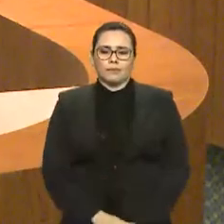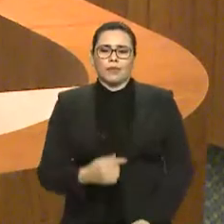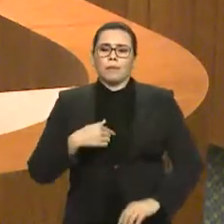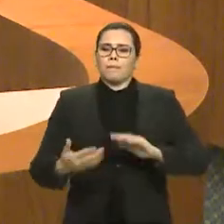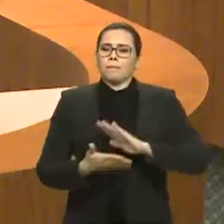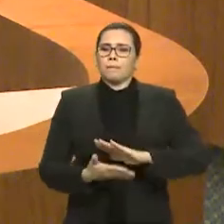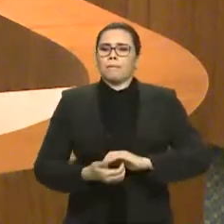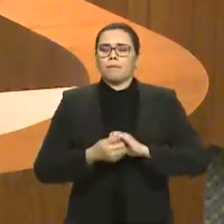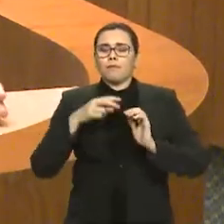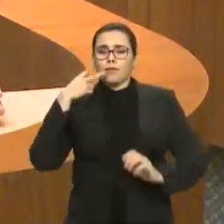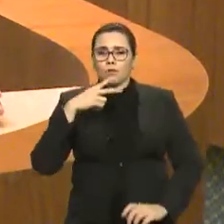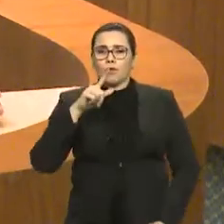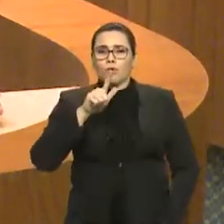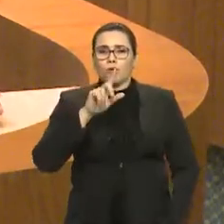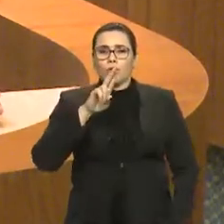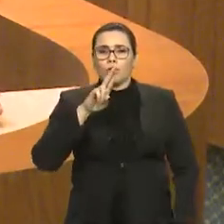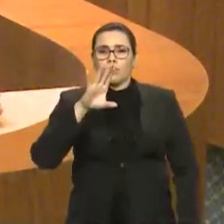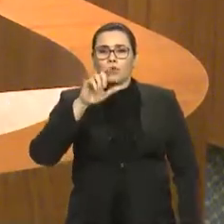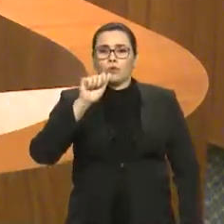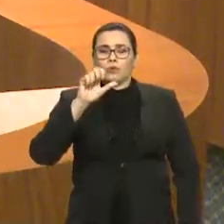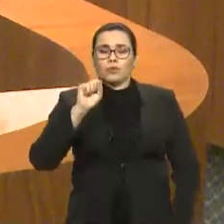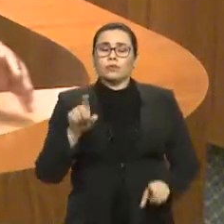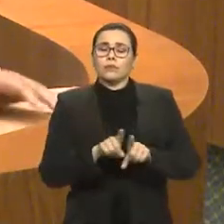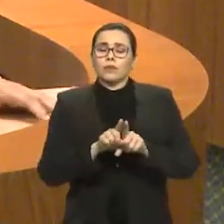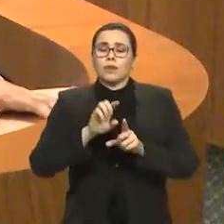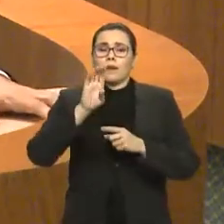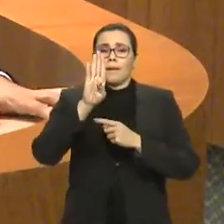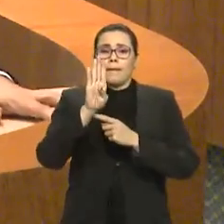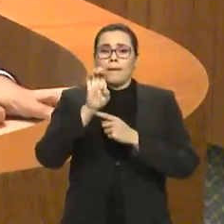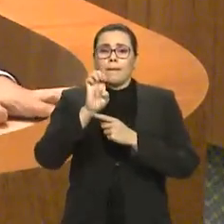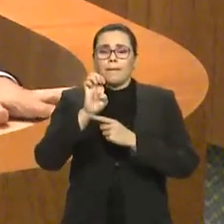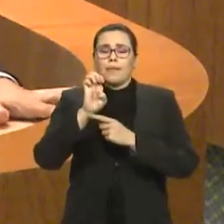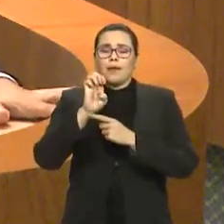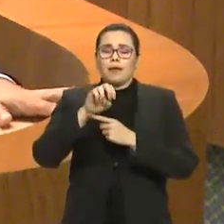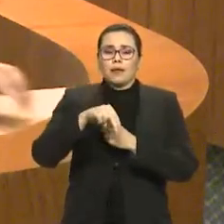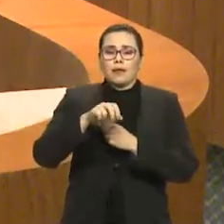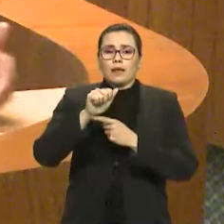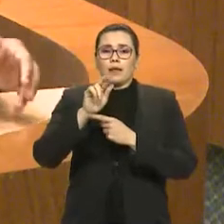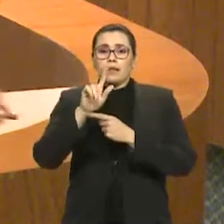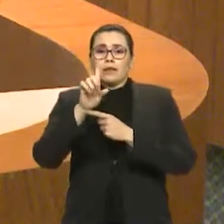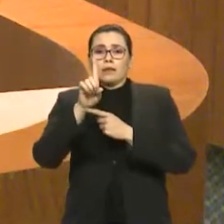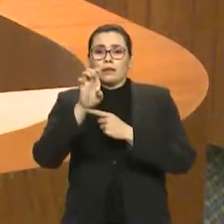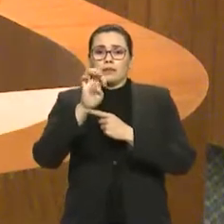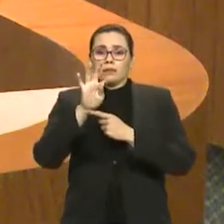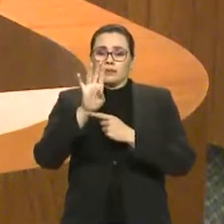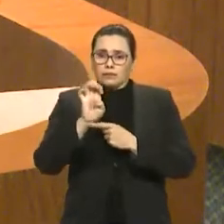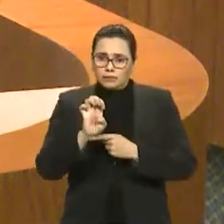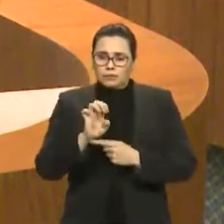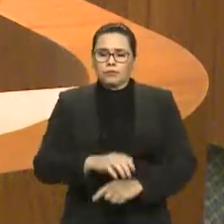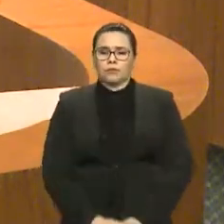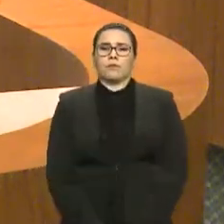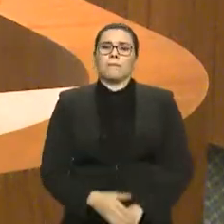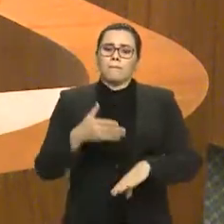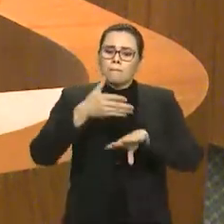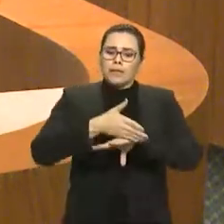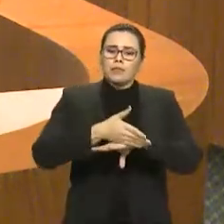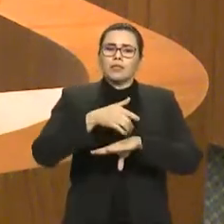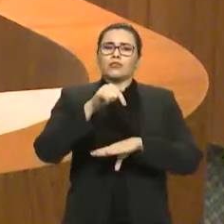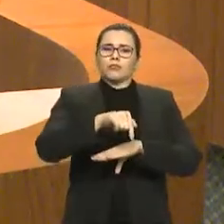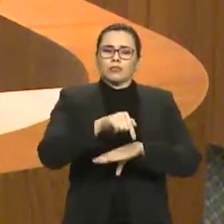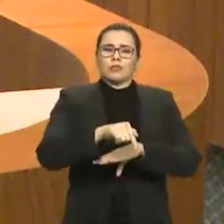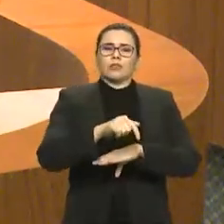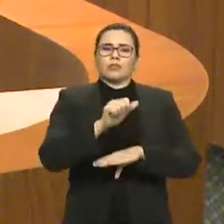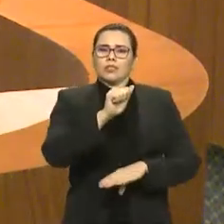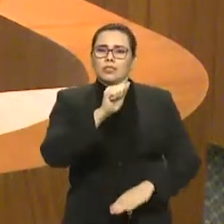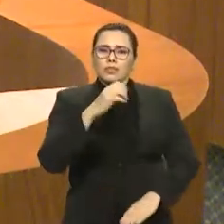e a vereadora Bernadette por estarem dando apoio aos professores e participarem também da nossa audiência, da nossa reunião na cidade de